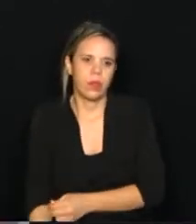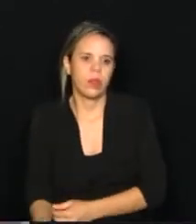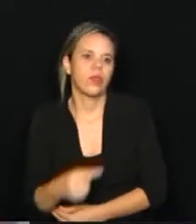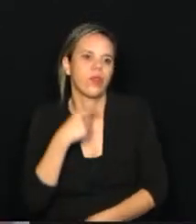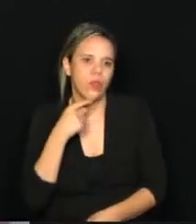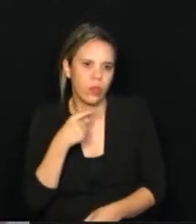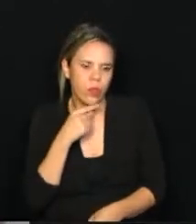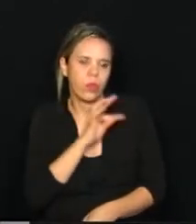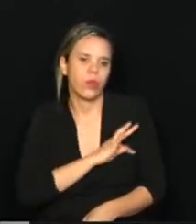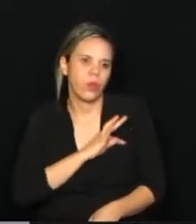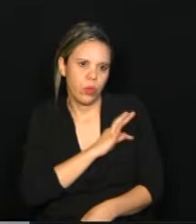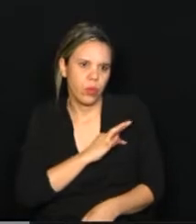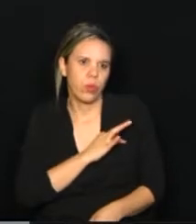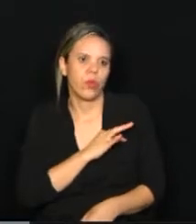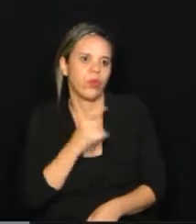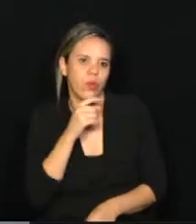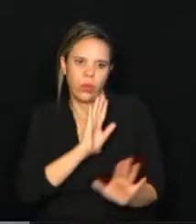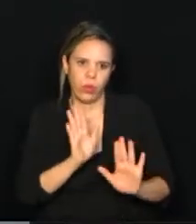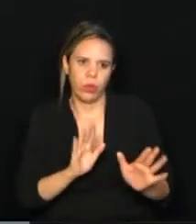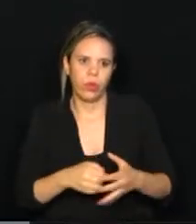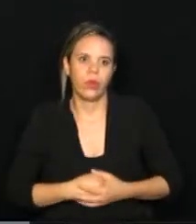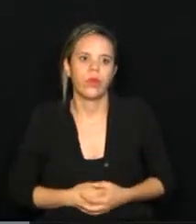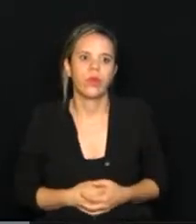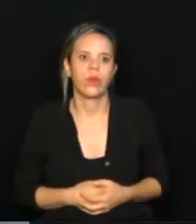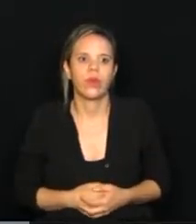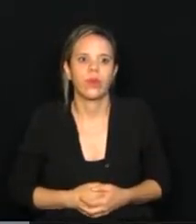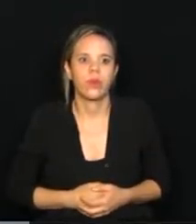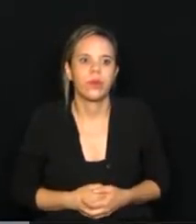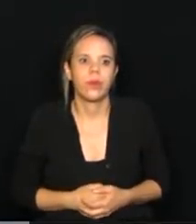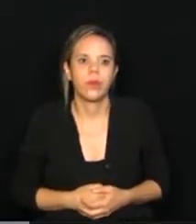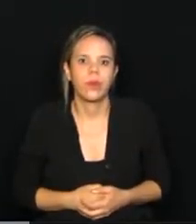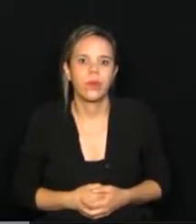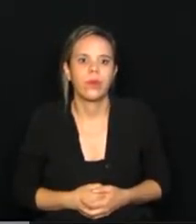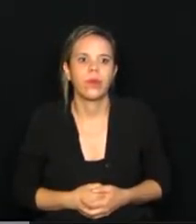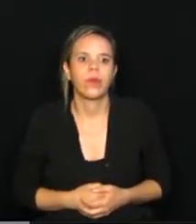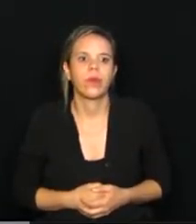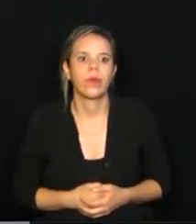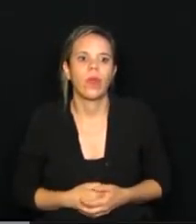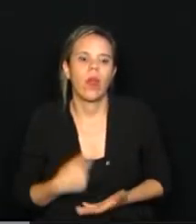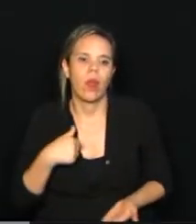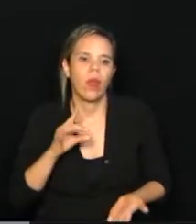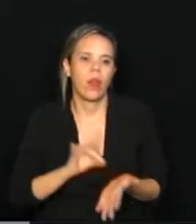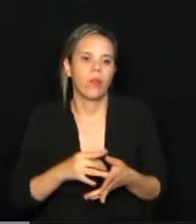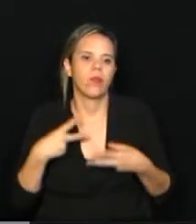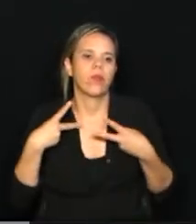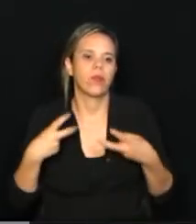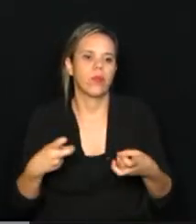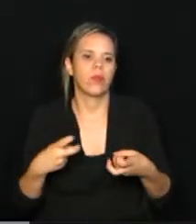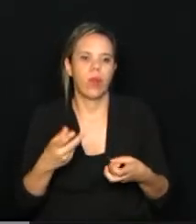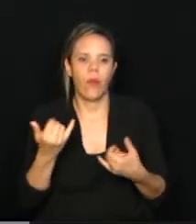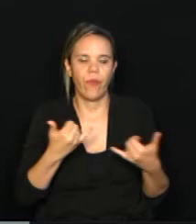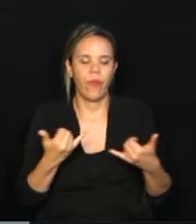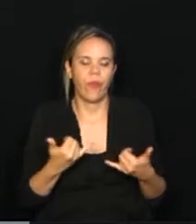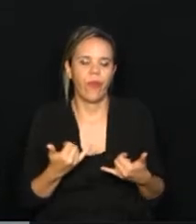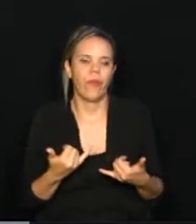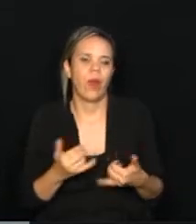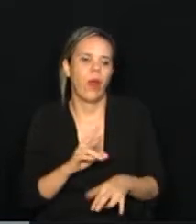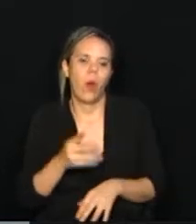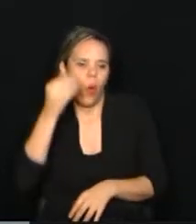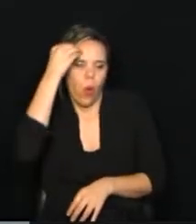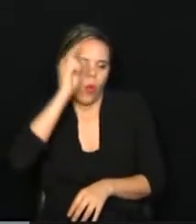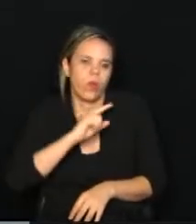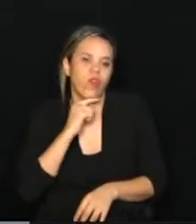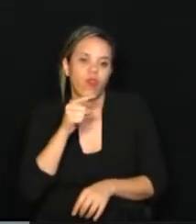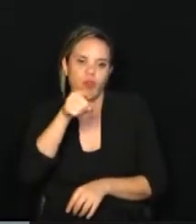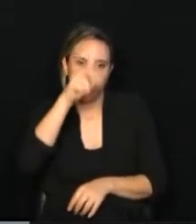técnicos também, não vou mentir. Sim. Mas quando eu realmente olhei para mim e falei, não é culpa de ninguém, é culpa